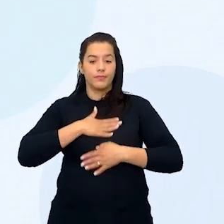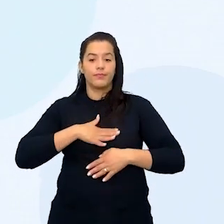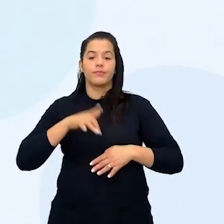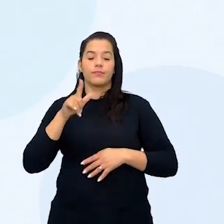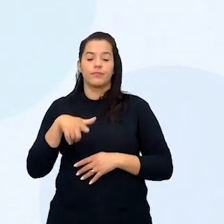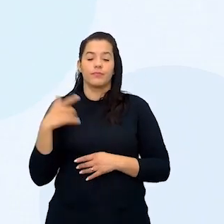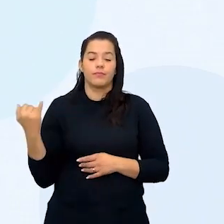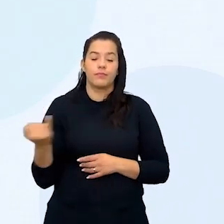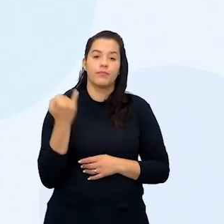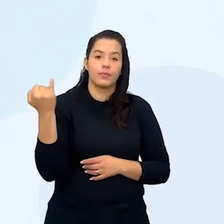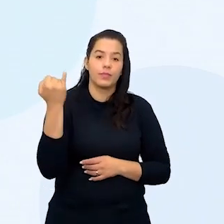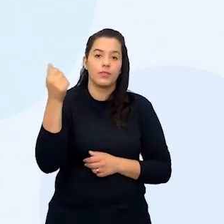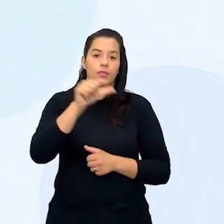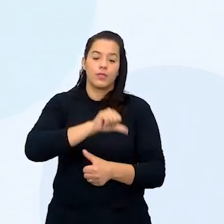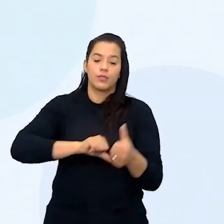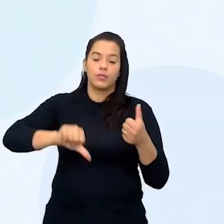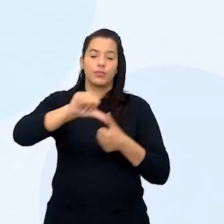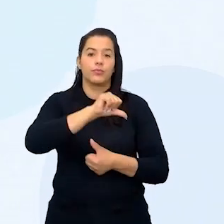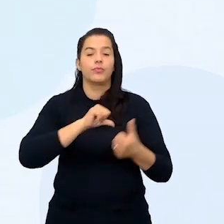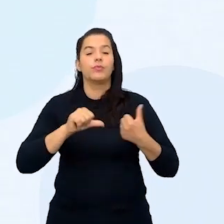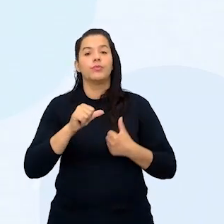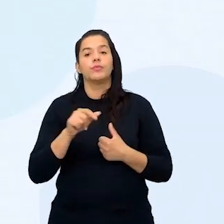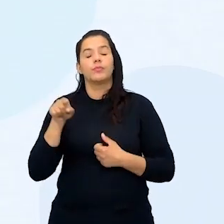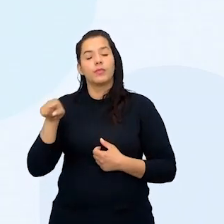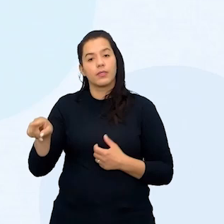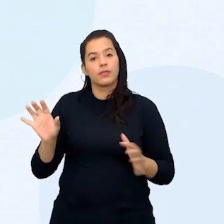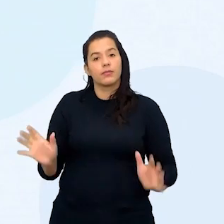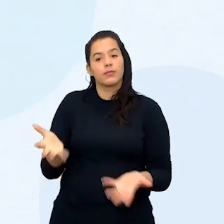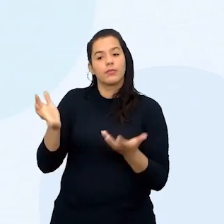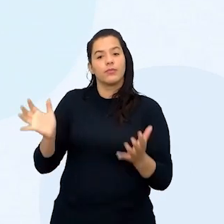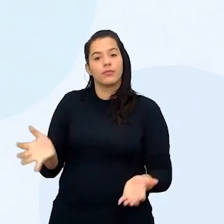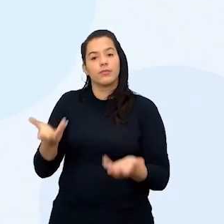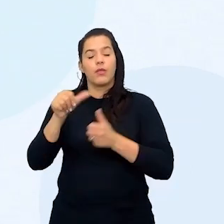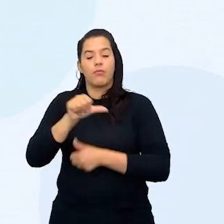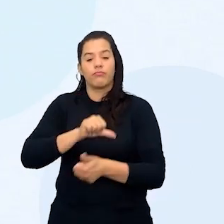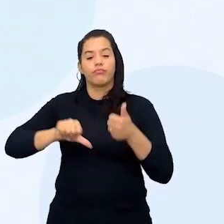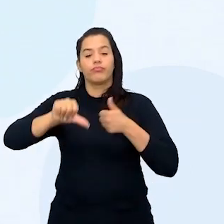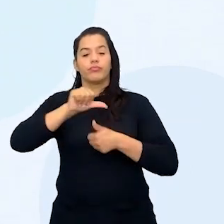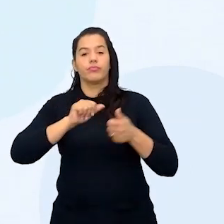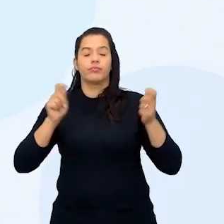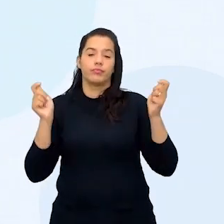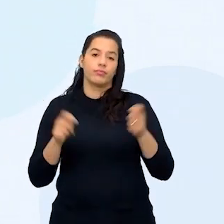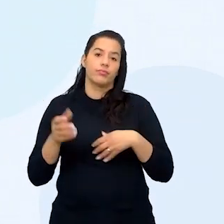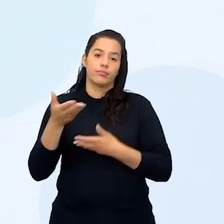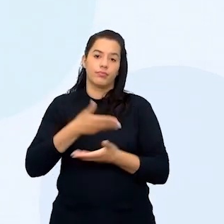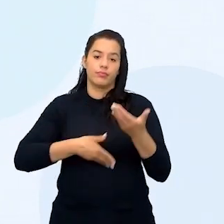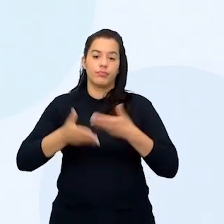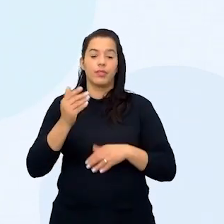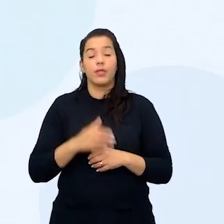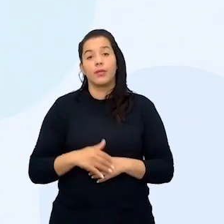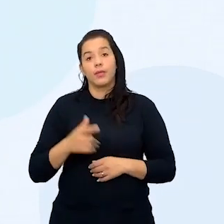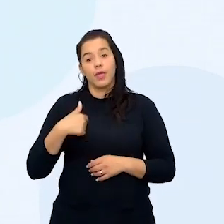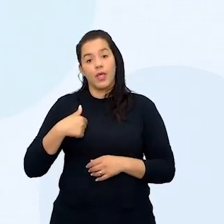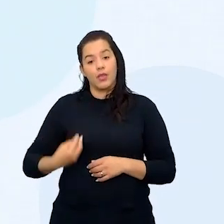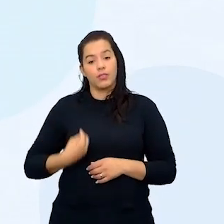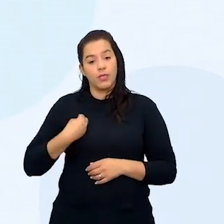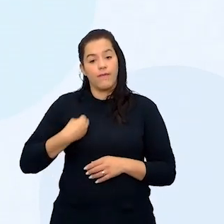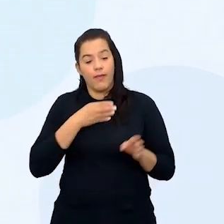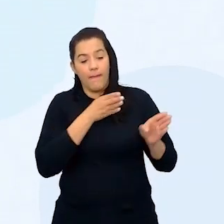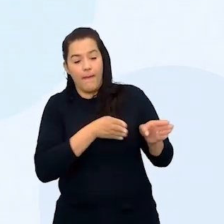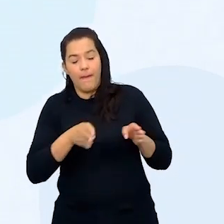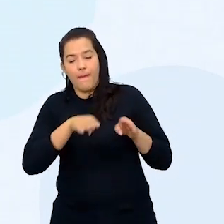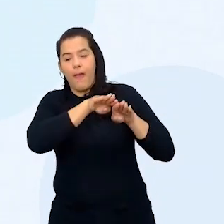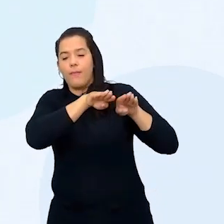também que a gente mude o roteiro para que ele seja estimulado a essa mudança, a essa troca. A nossa vida ela não é sempre linear,